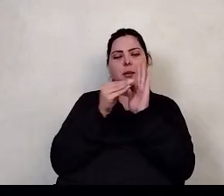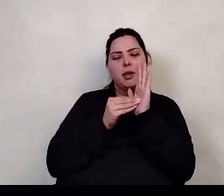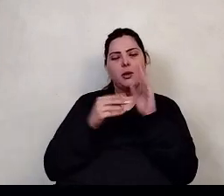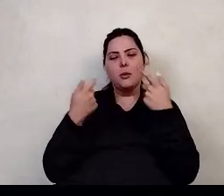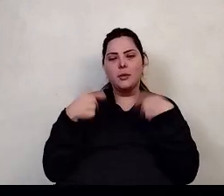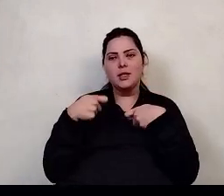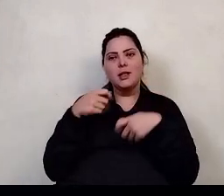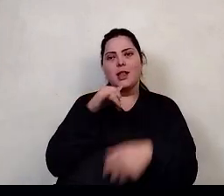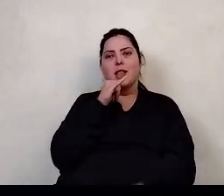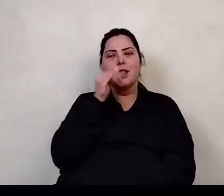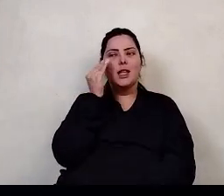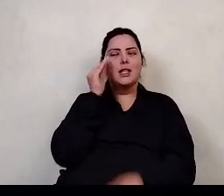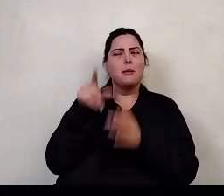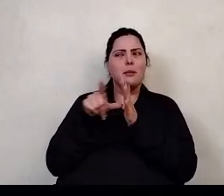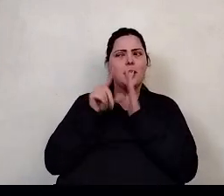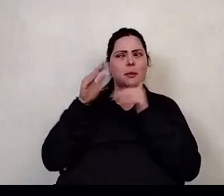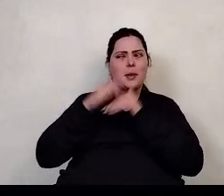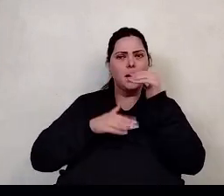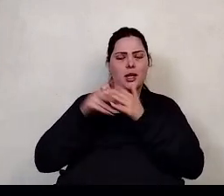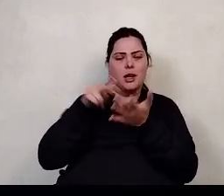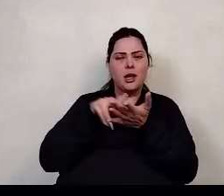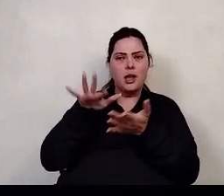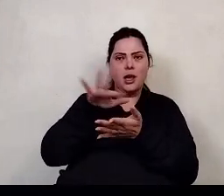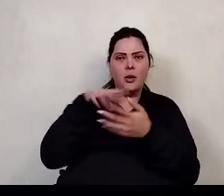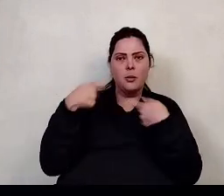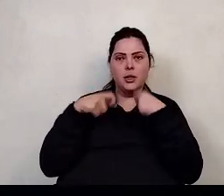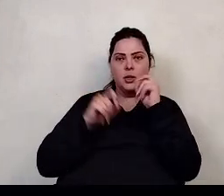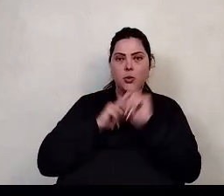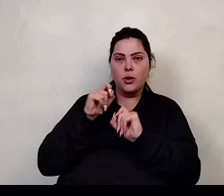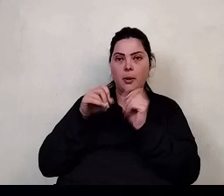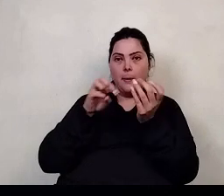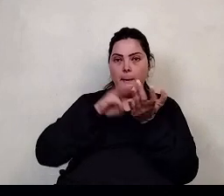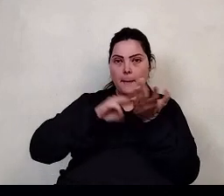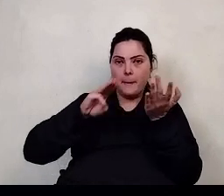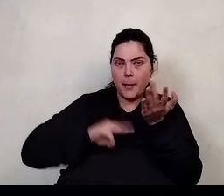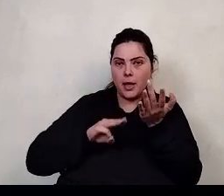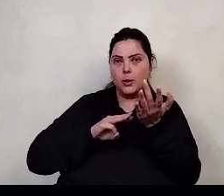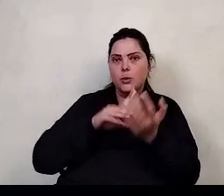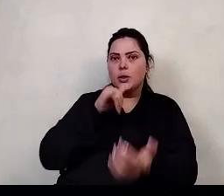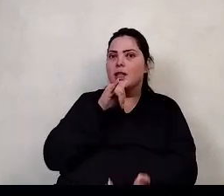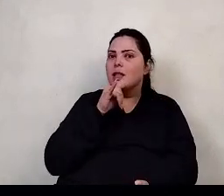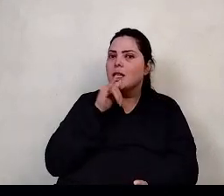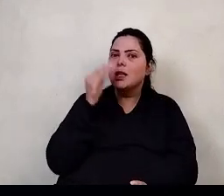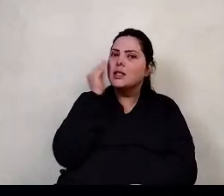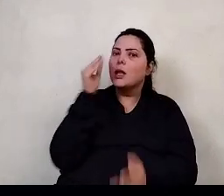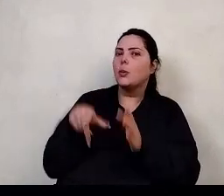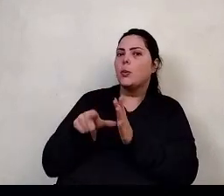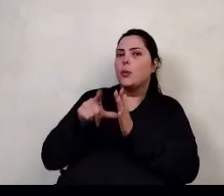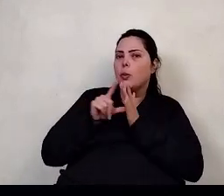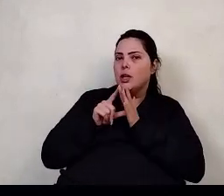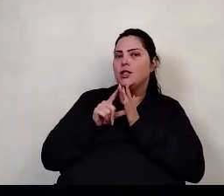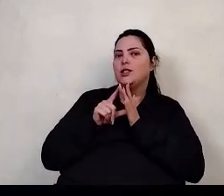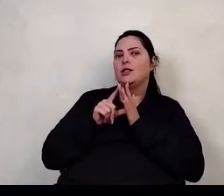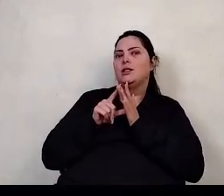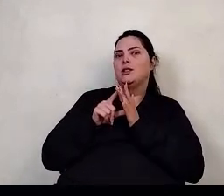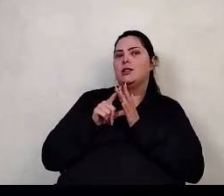na prática, na verdade, o que a gente precisa é que todo método precisa ser testado. Isso é diferente. Se eu tenho 50 métodos, não quer dizer que eu